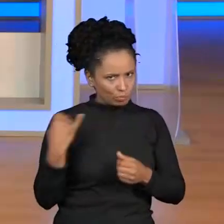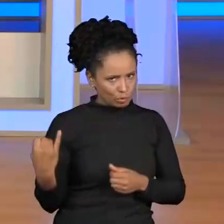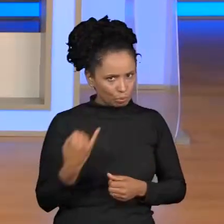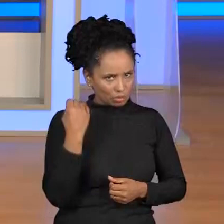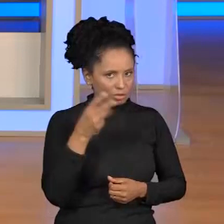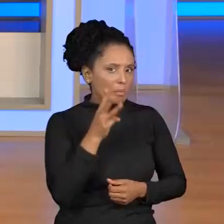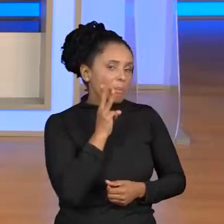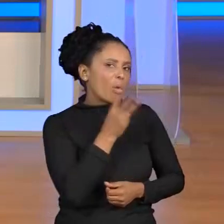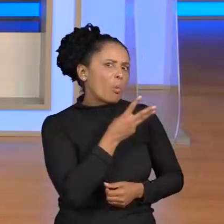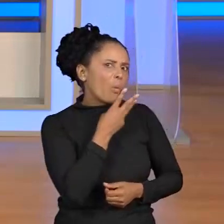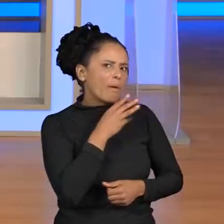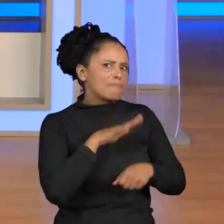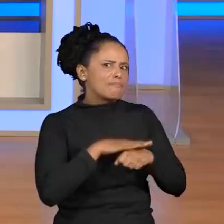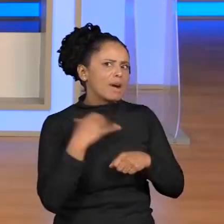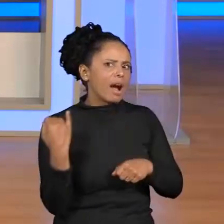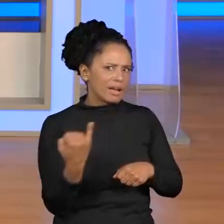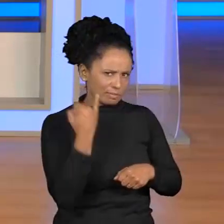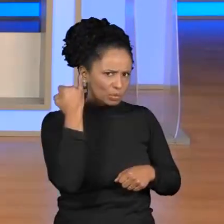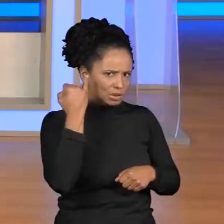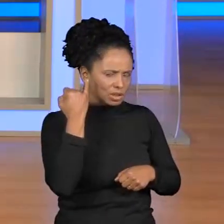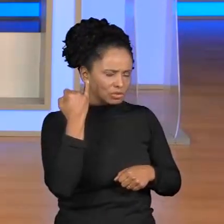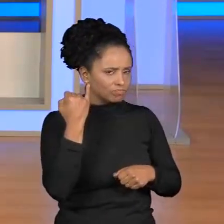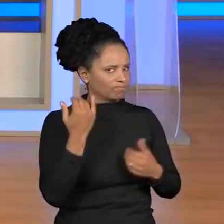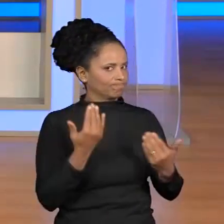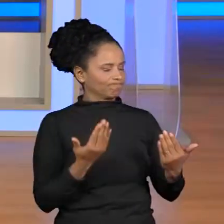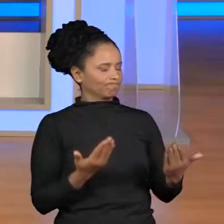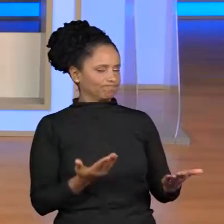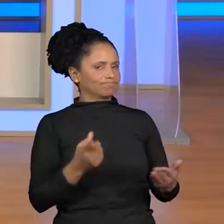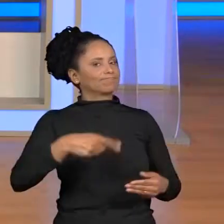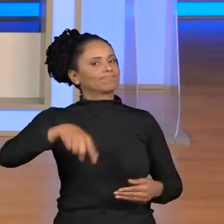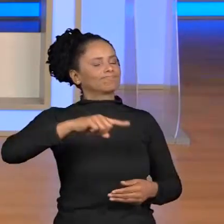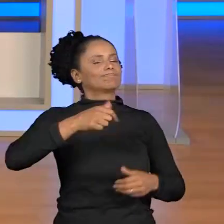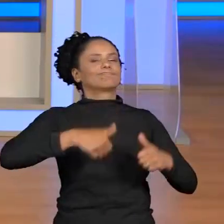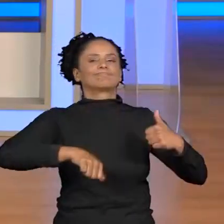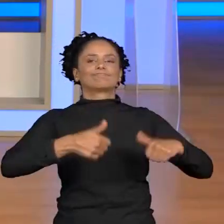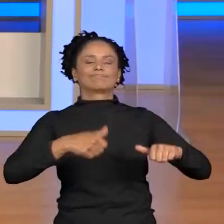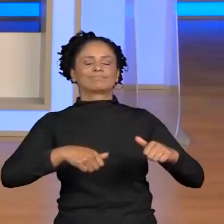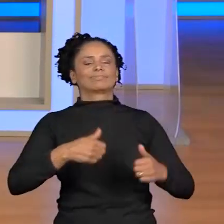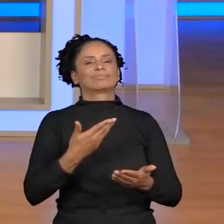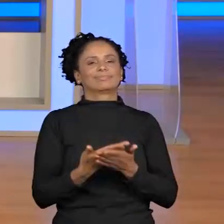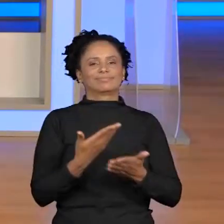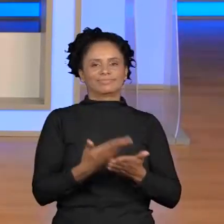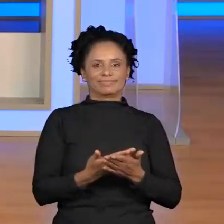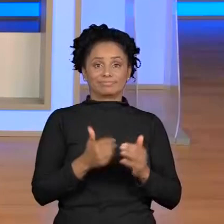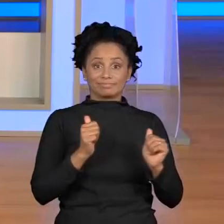foi importante aí nesse percurso, avalie aí positivamente a nossa